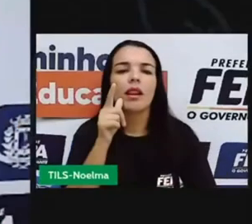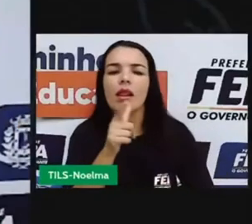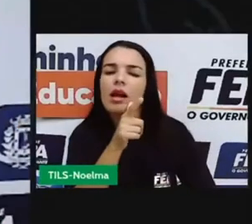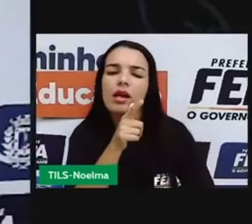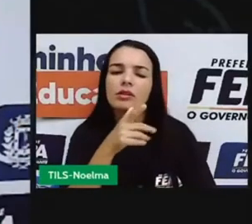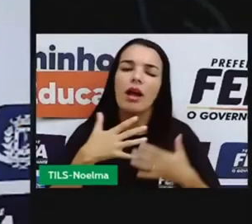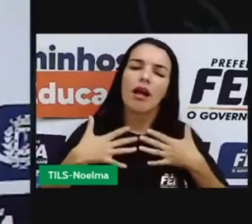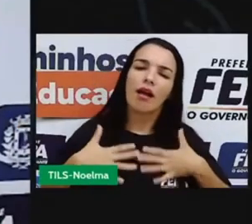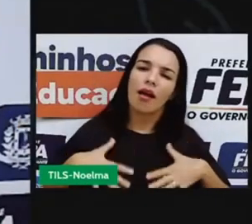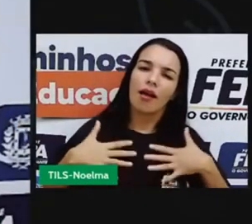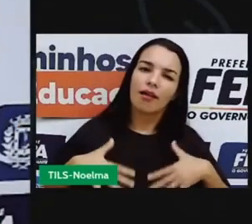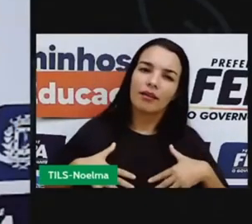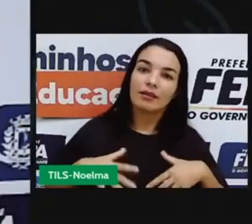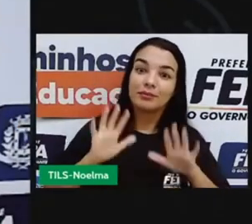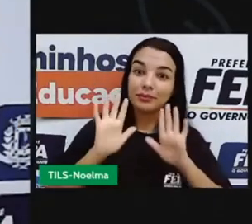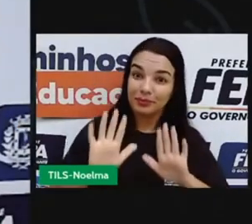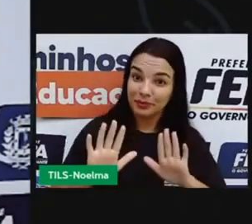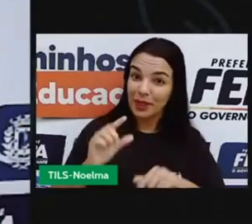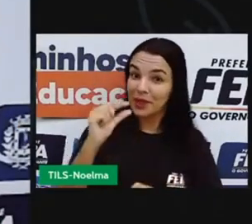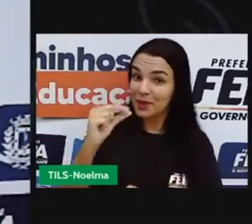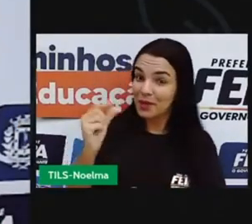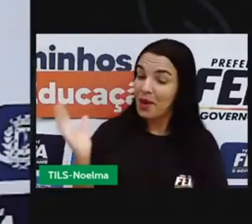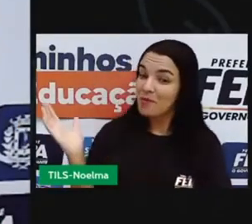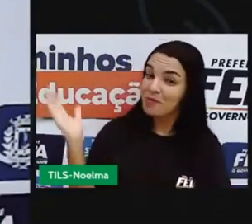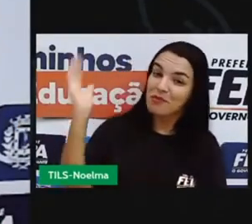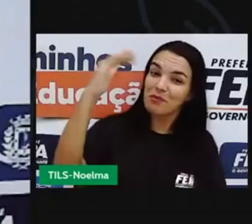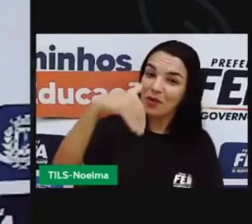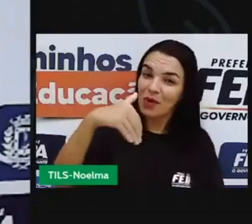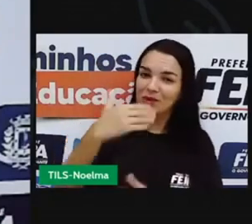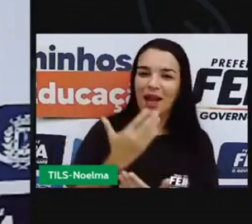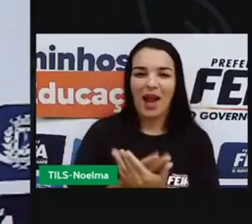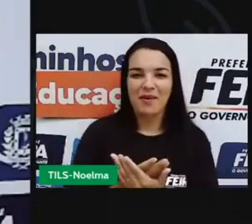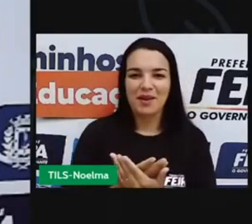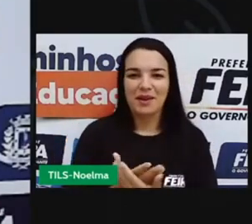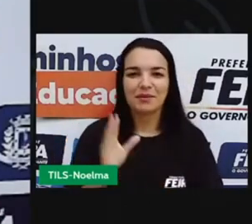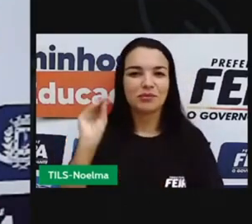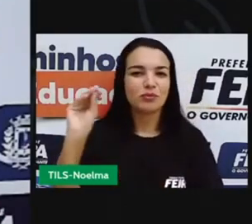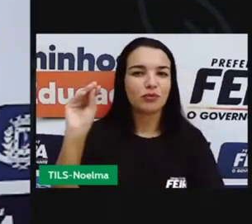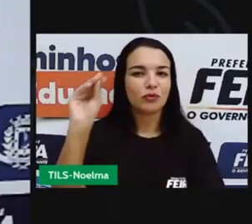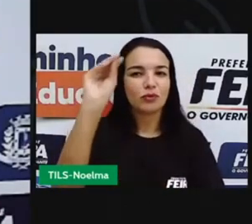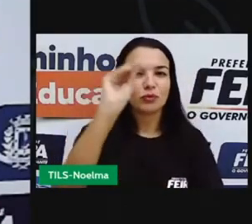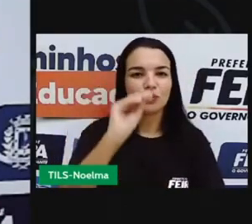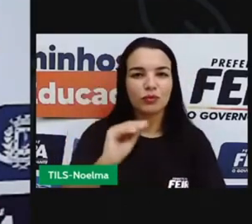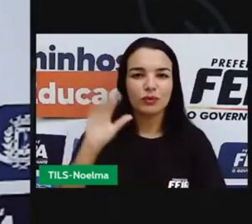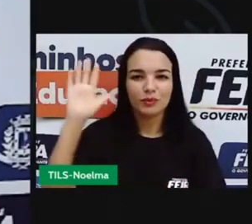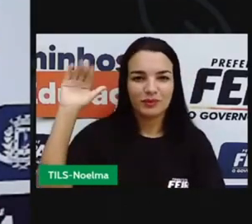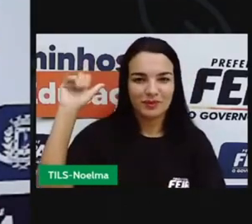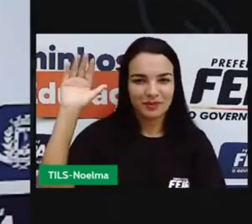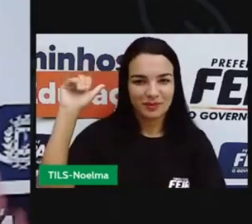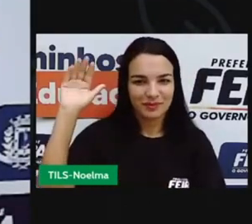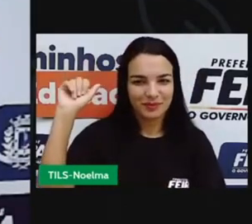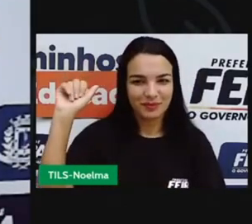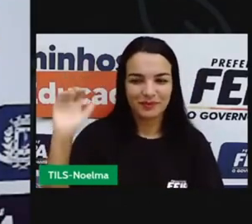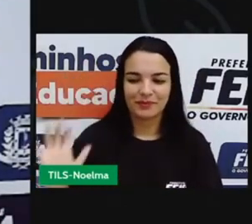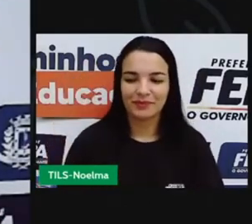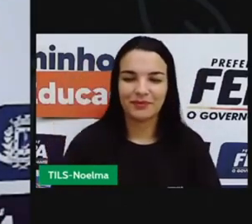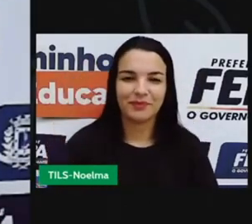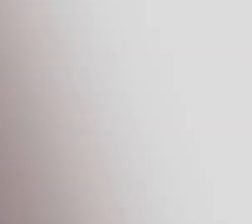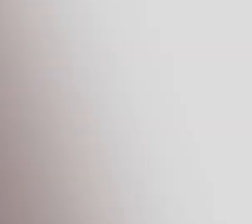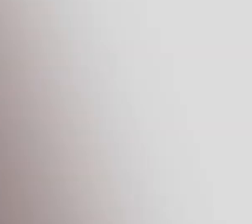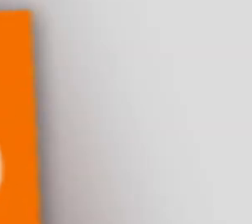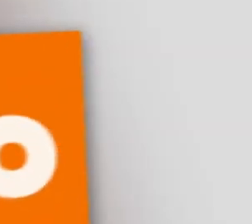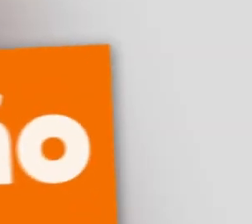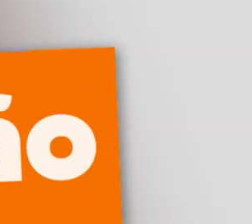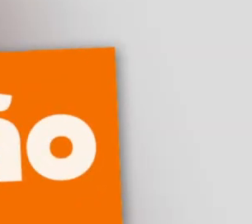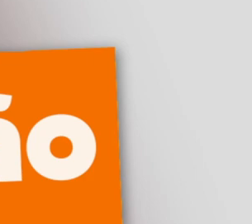um lanchinho, descansar um pouquinho, certo? Que daqui a pouco a gente vem com mais uma aula. Beijinho no coração de vocês e tchau, tchau.